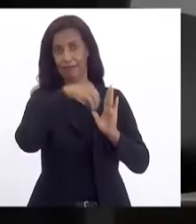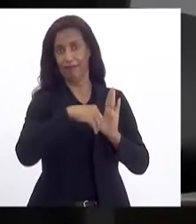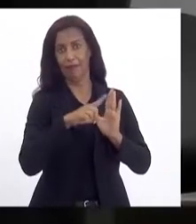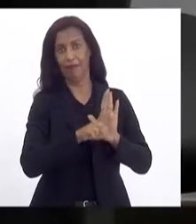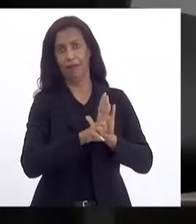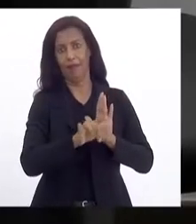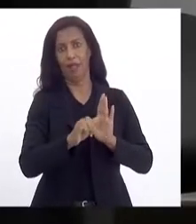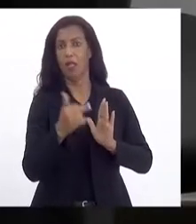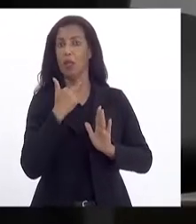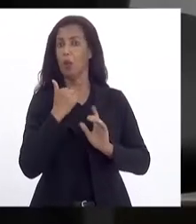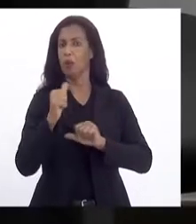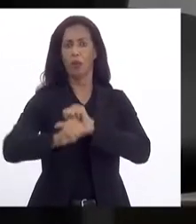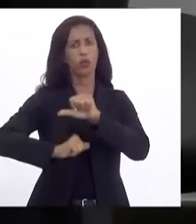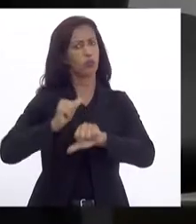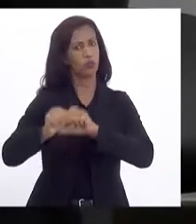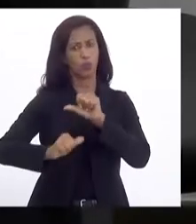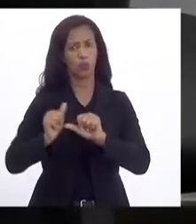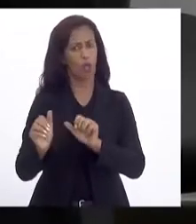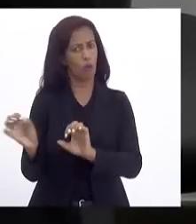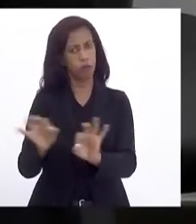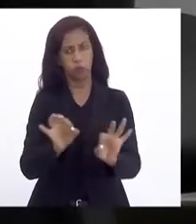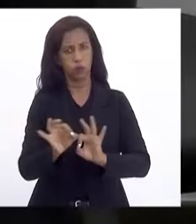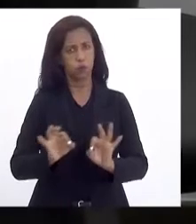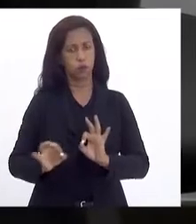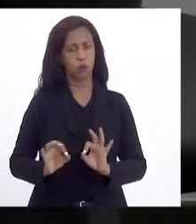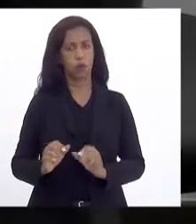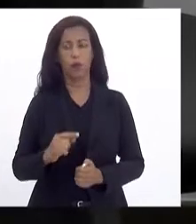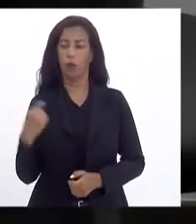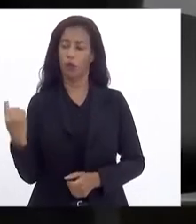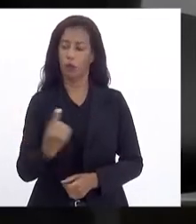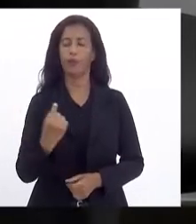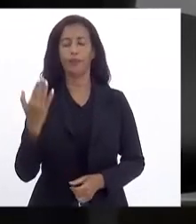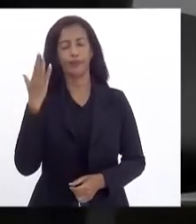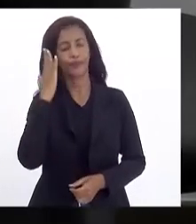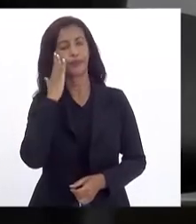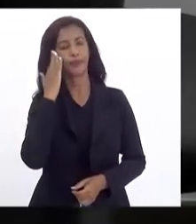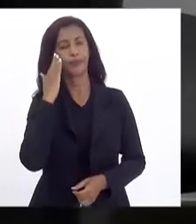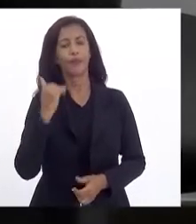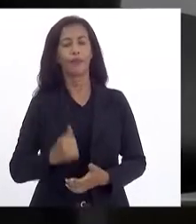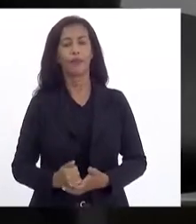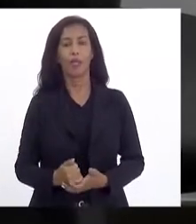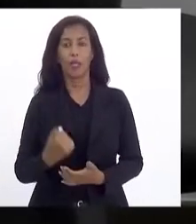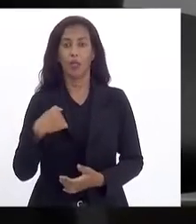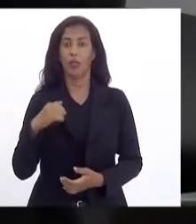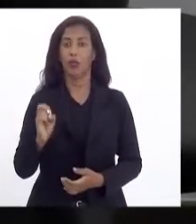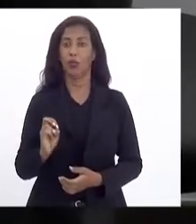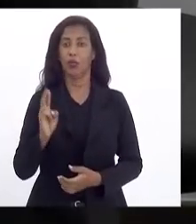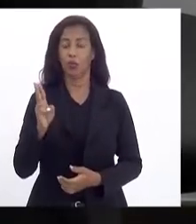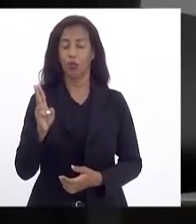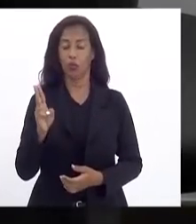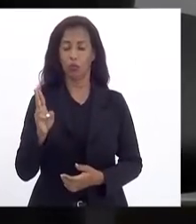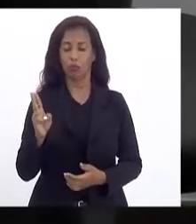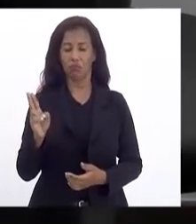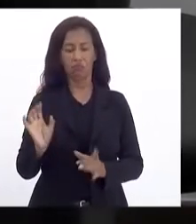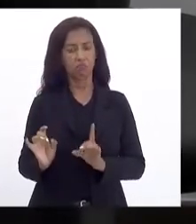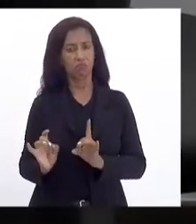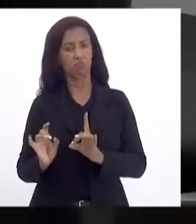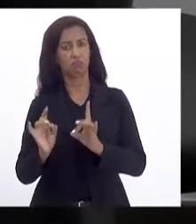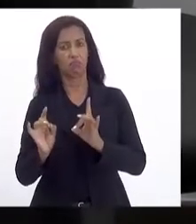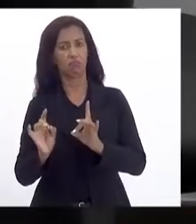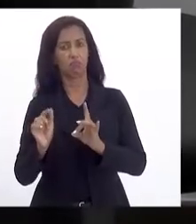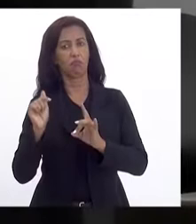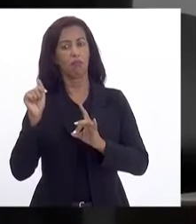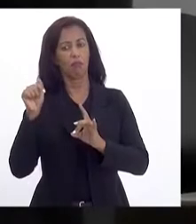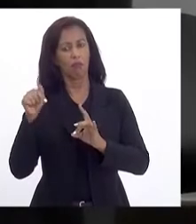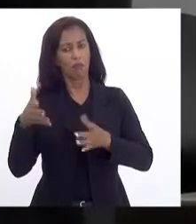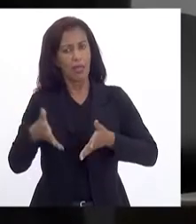pretende modificar isso de maneira alguma. Nós também, eu que sou especialmente da